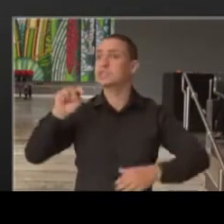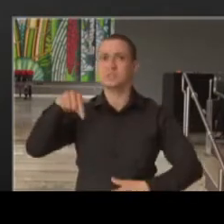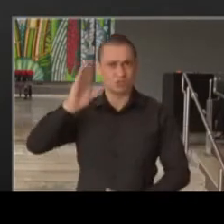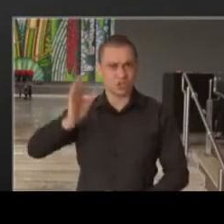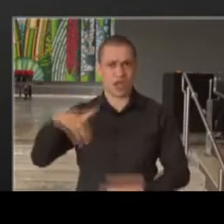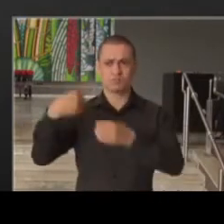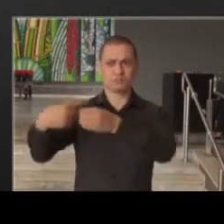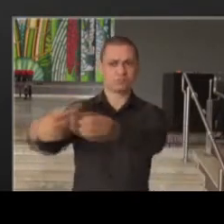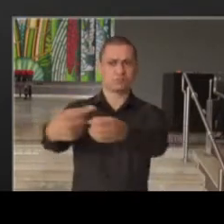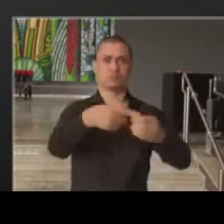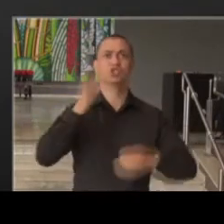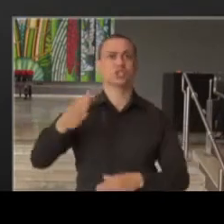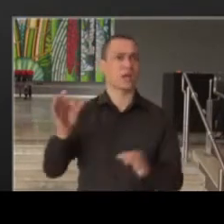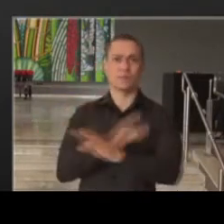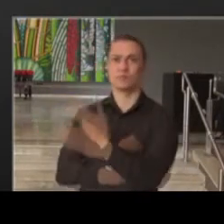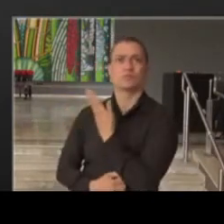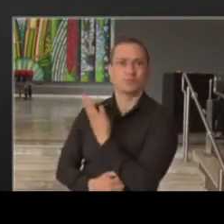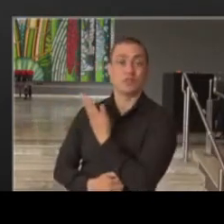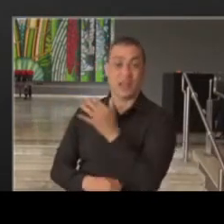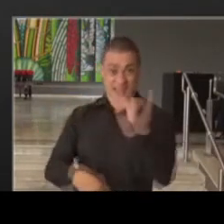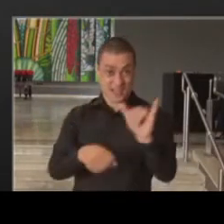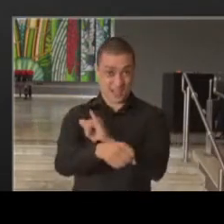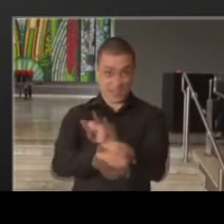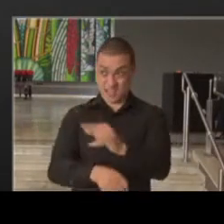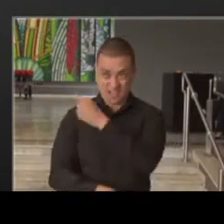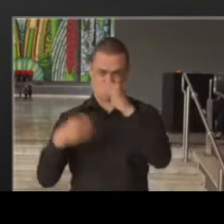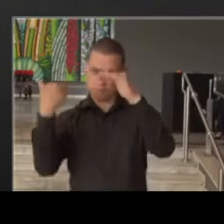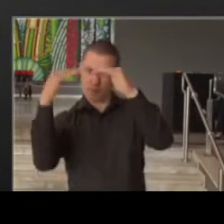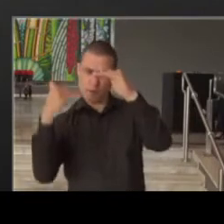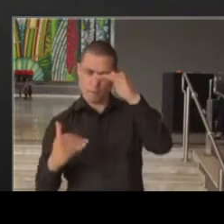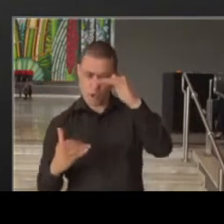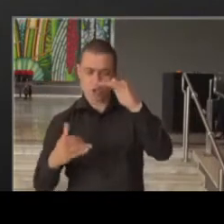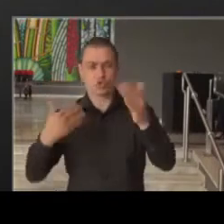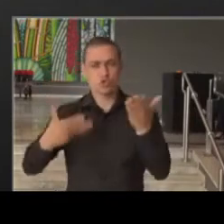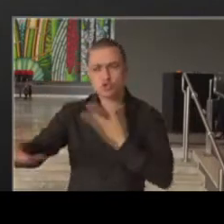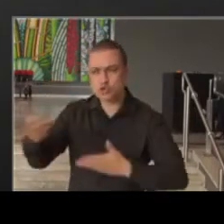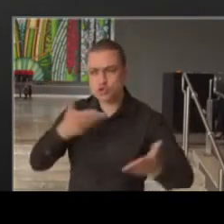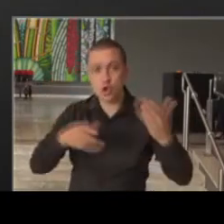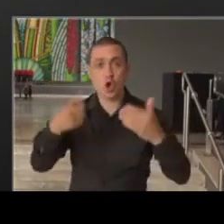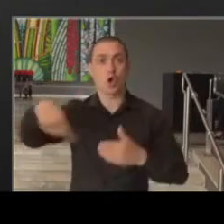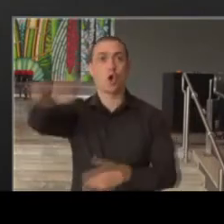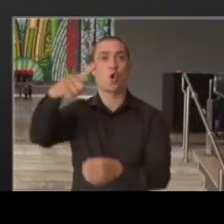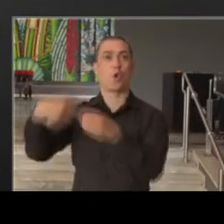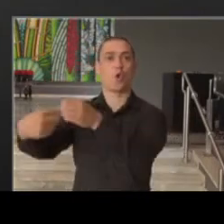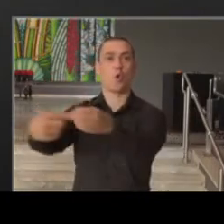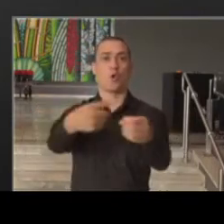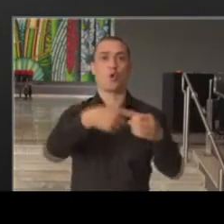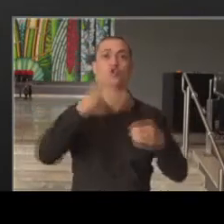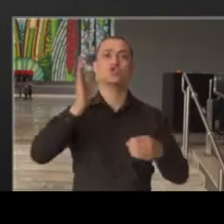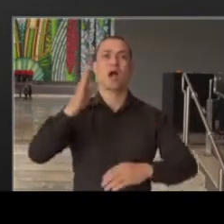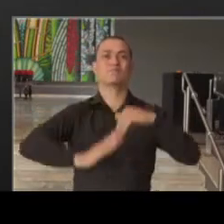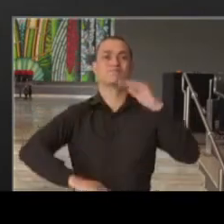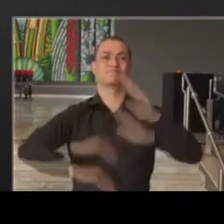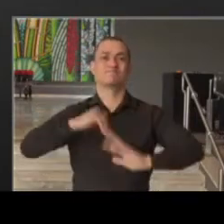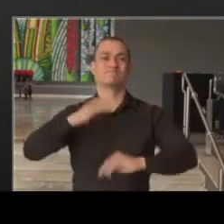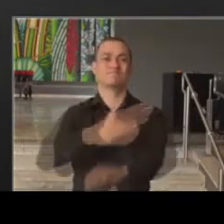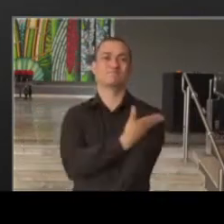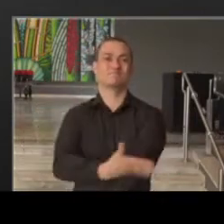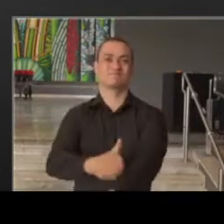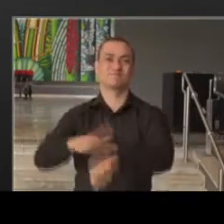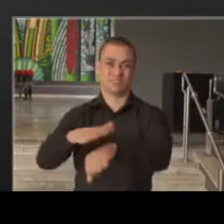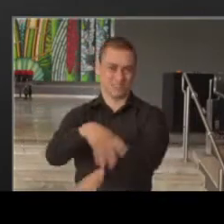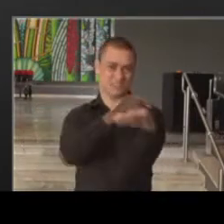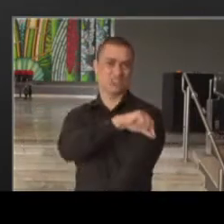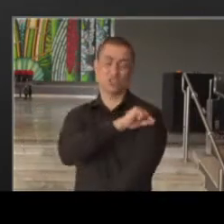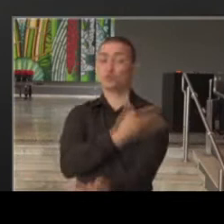pelos municípios. Então, essas estratégias todas foram discutidas e os municípios já têm essa habilidade em fazer a